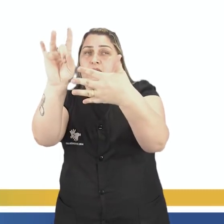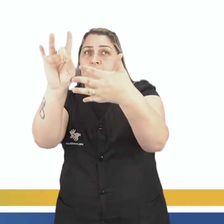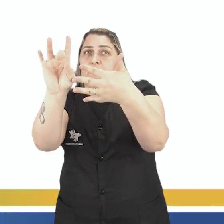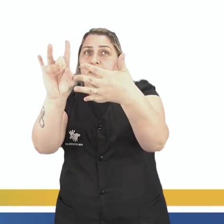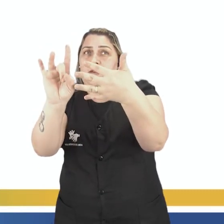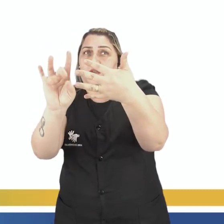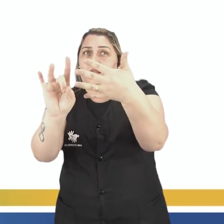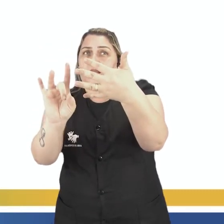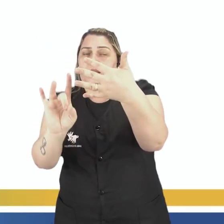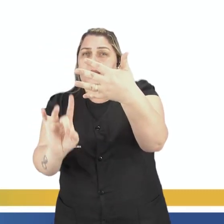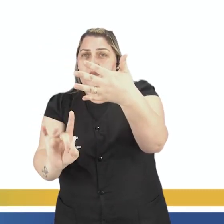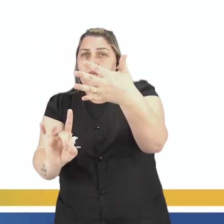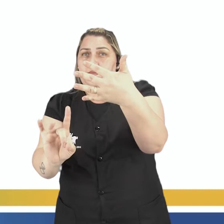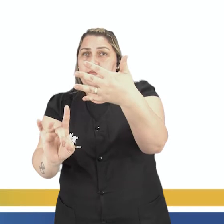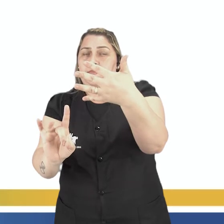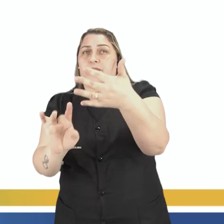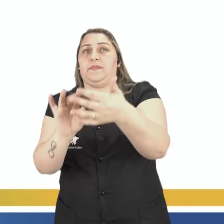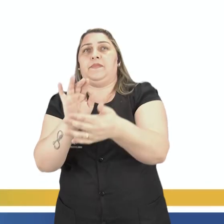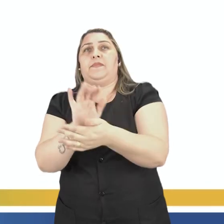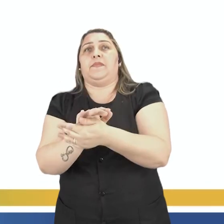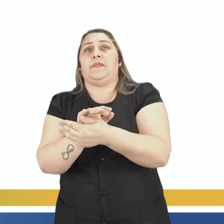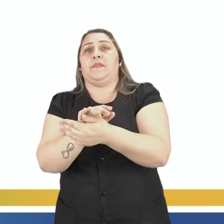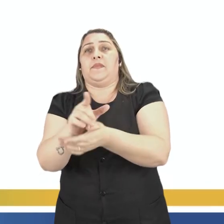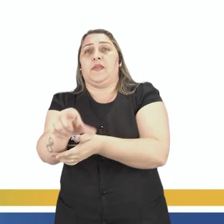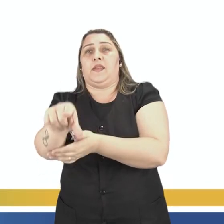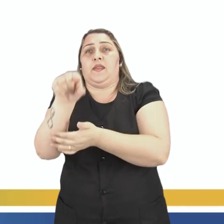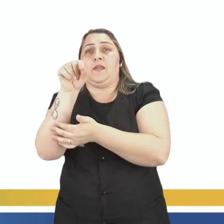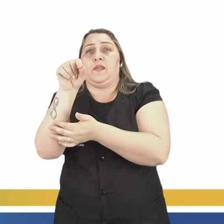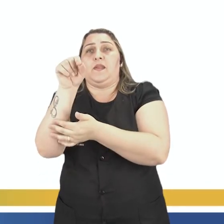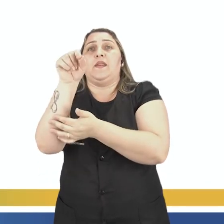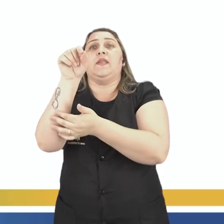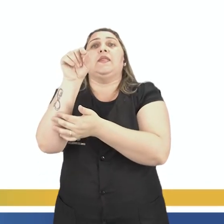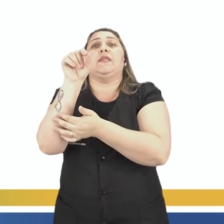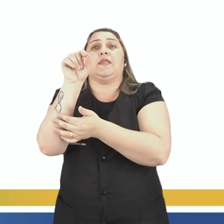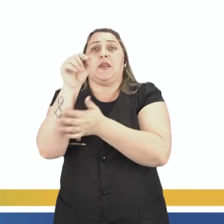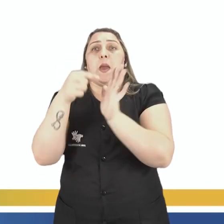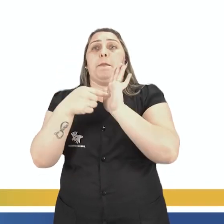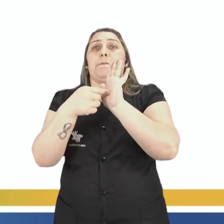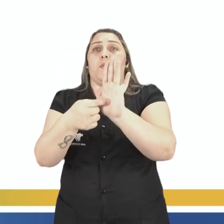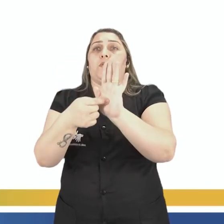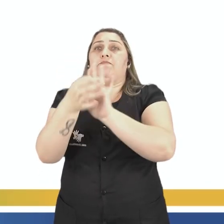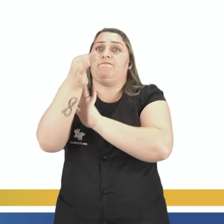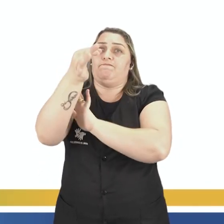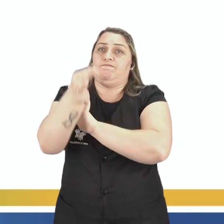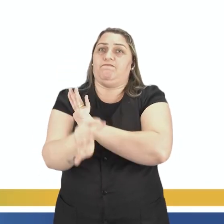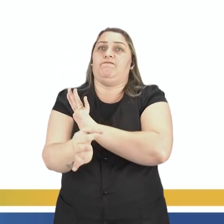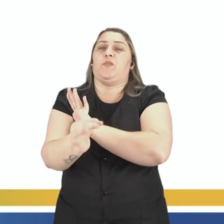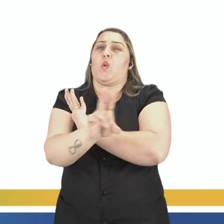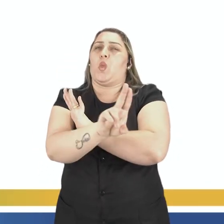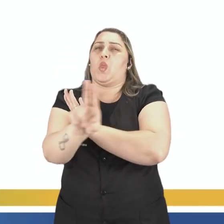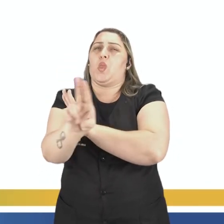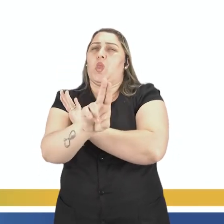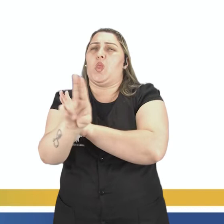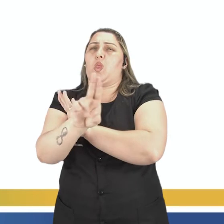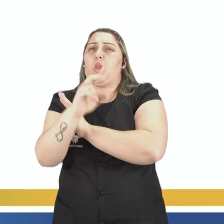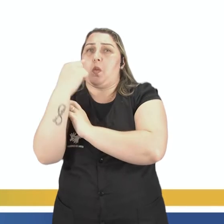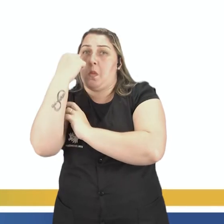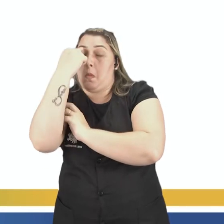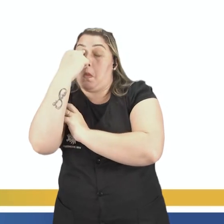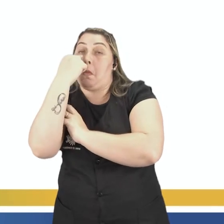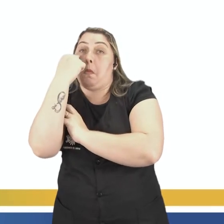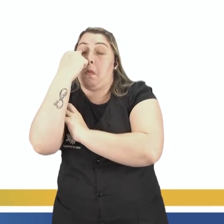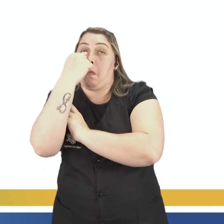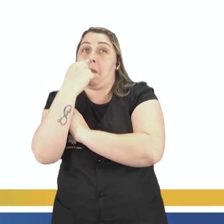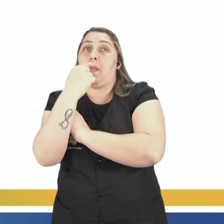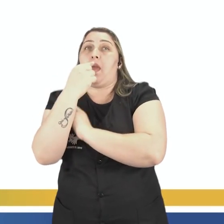Observe atentamente cada alternativa e marque aquela que indica corretamente o nome da parte do olho